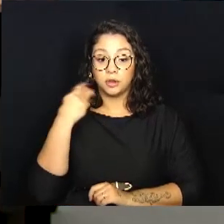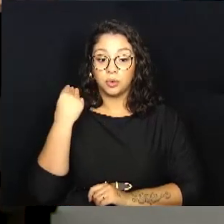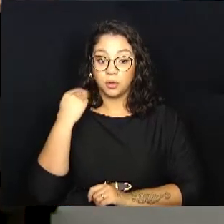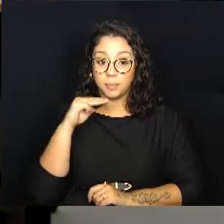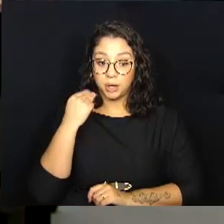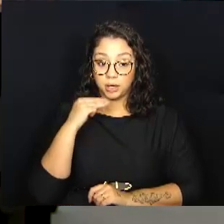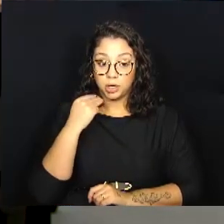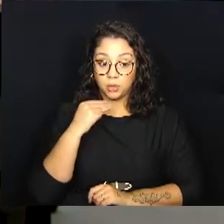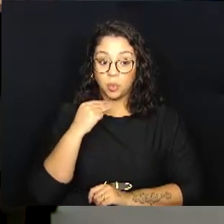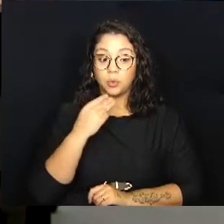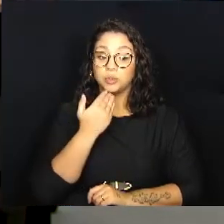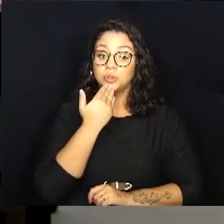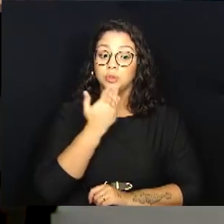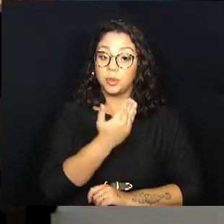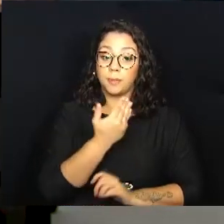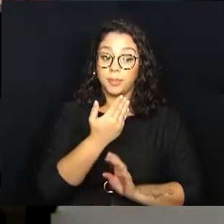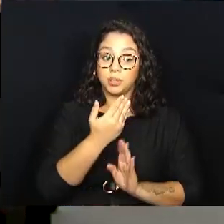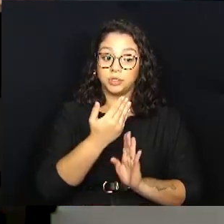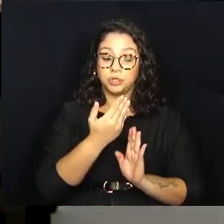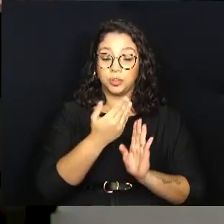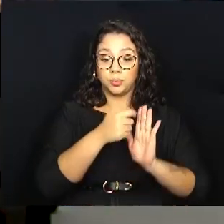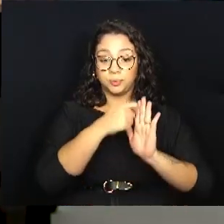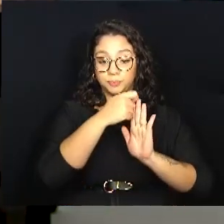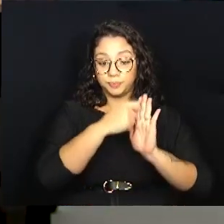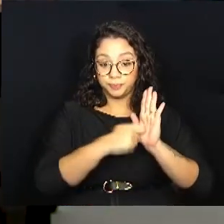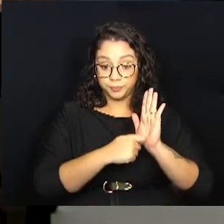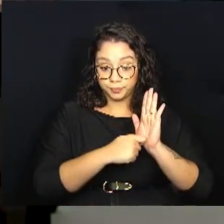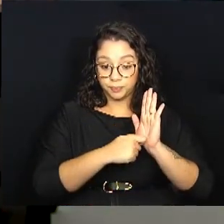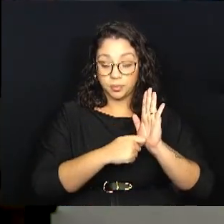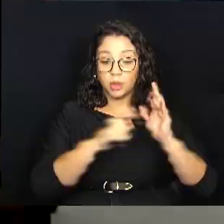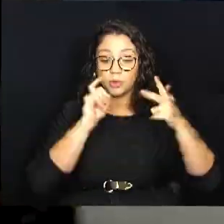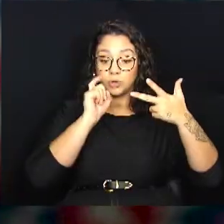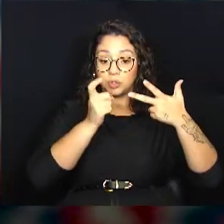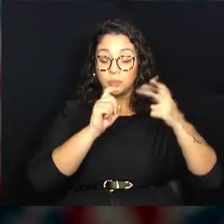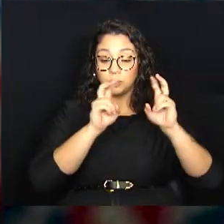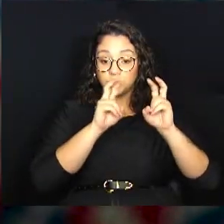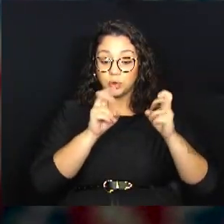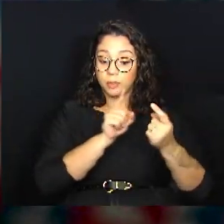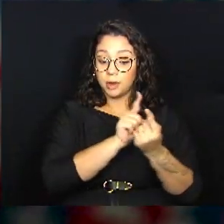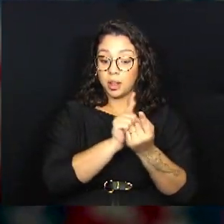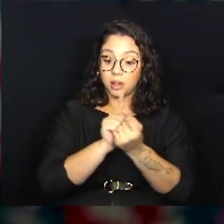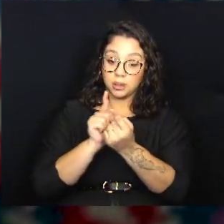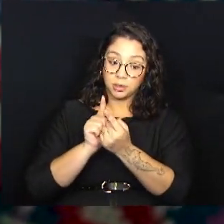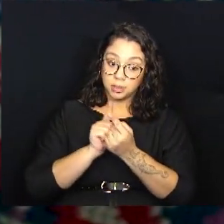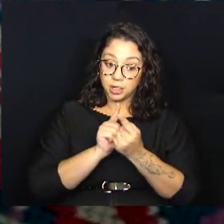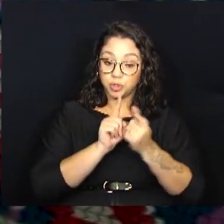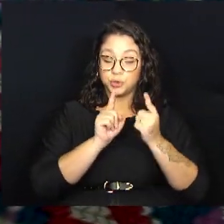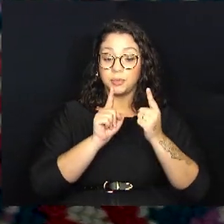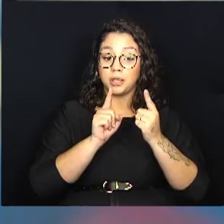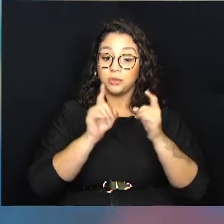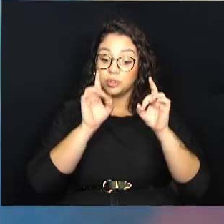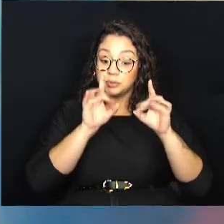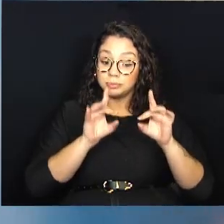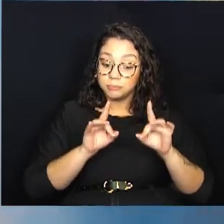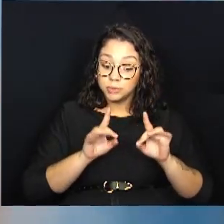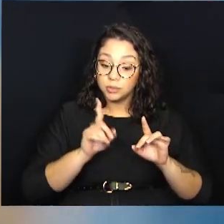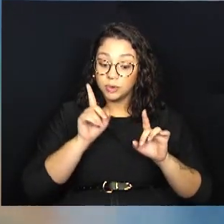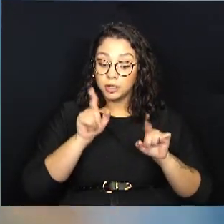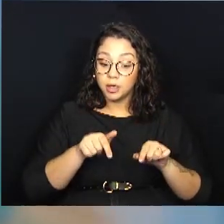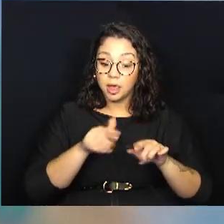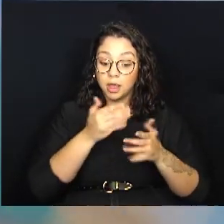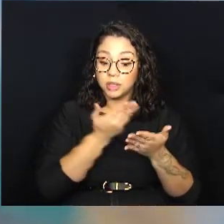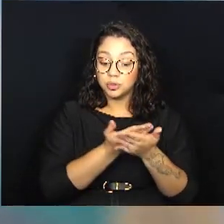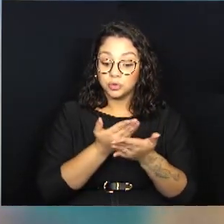A vereadora Mariana Conte protocolou um requerimento ao Executivo sobre o atendimento educacional especializado